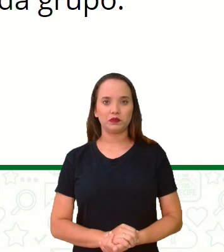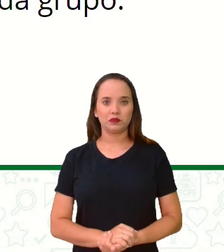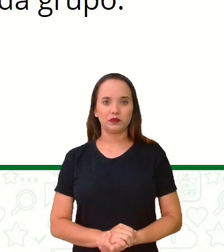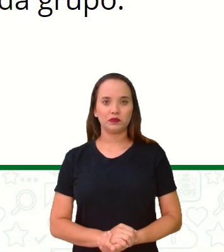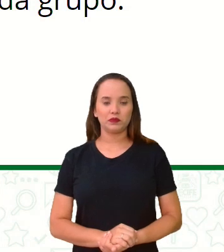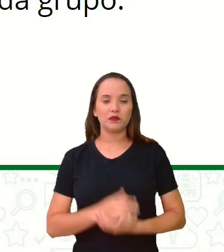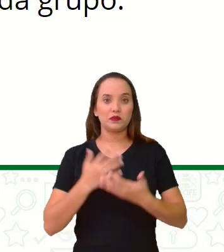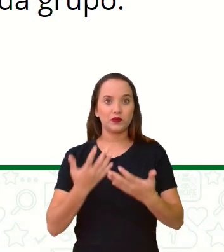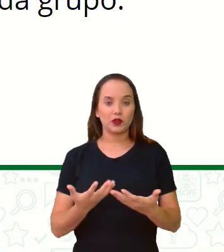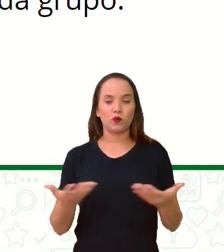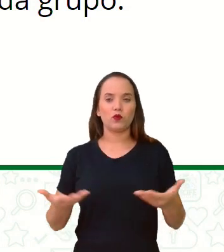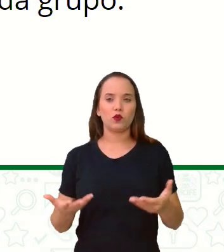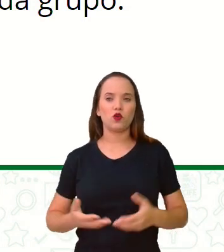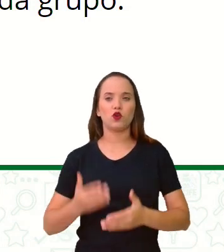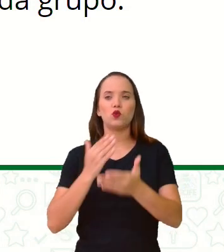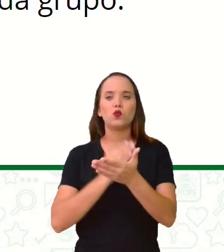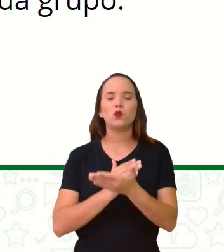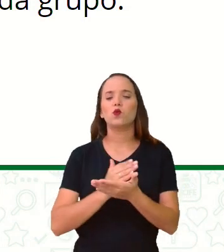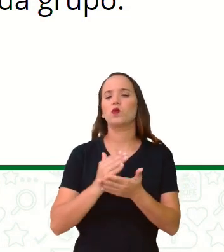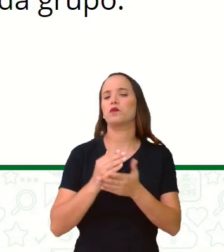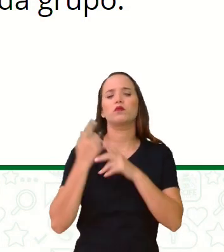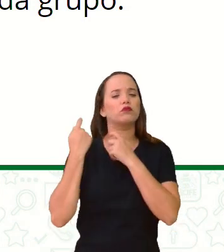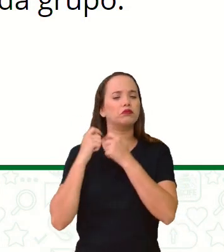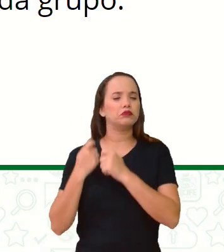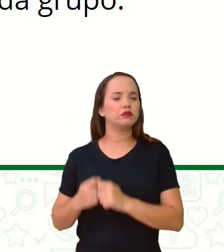Desculpa, vamos para a origem das tranças.